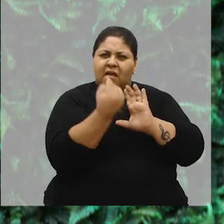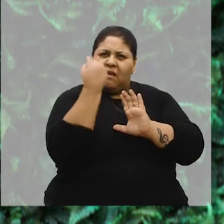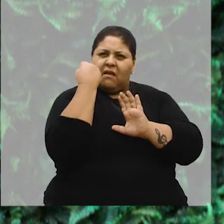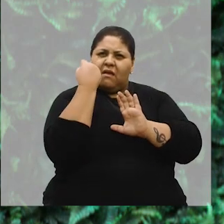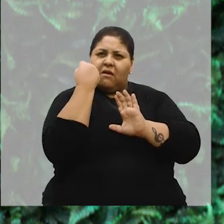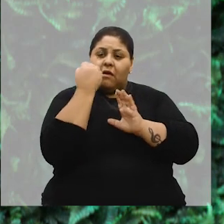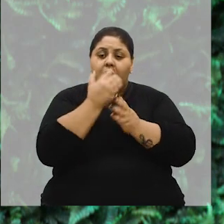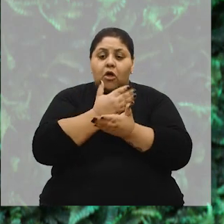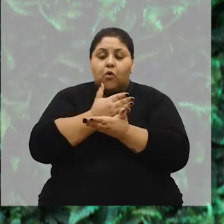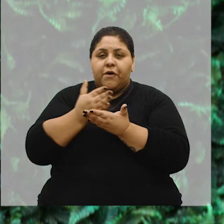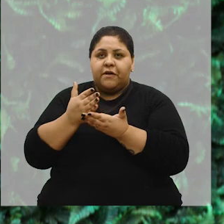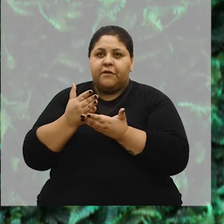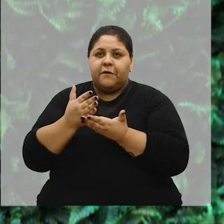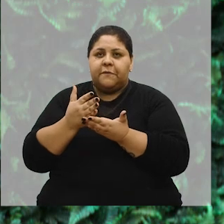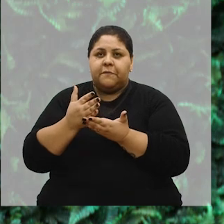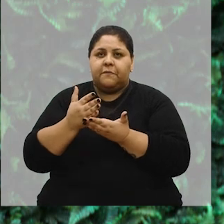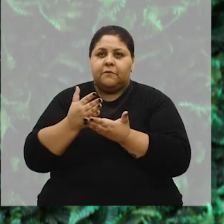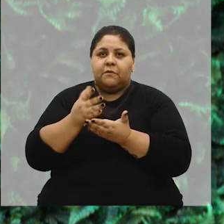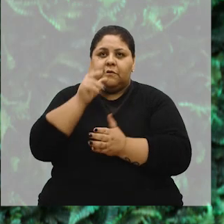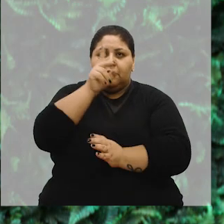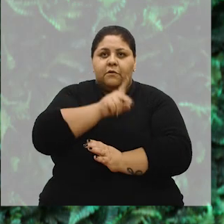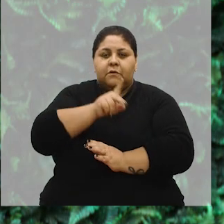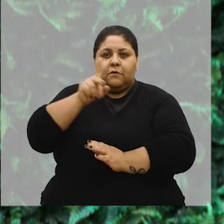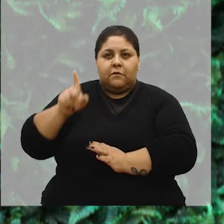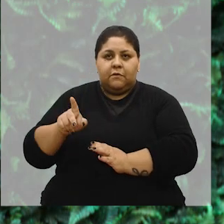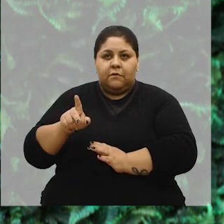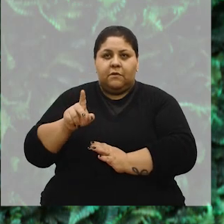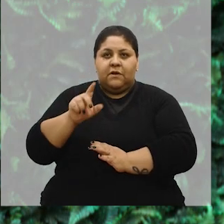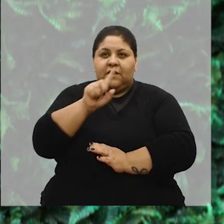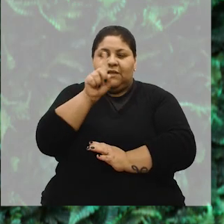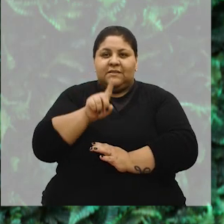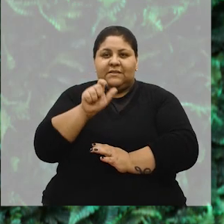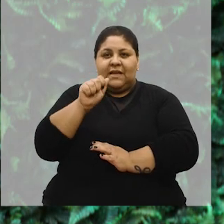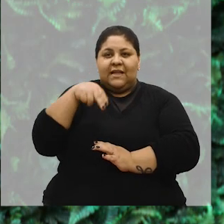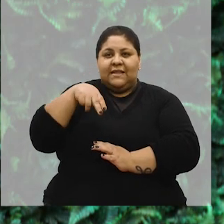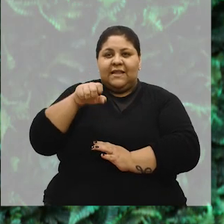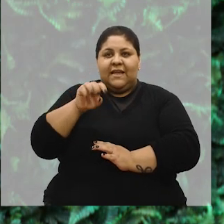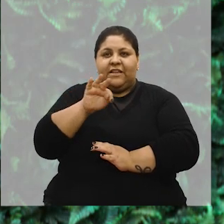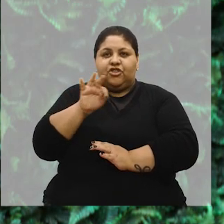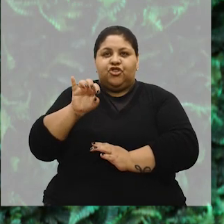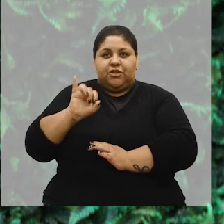o iniciador disso foi o professor Hermes Zanetti.